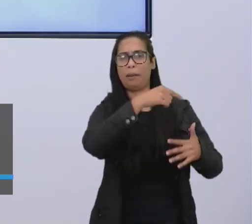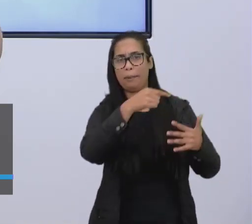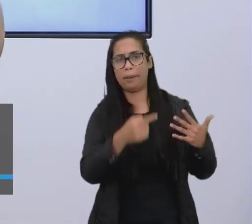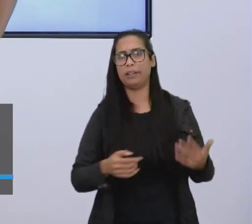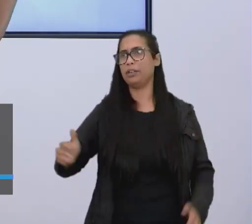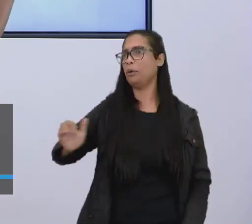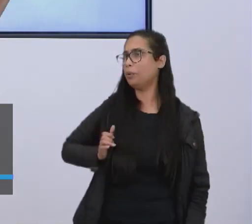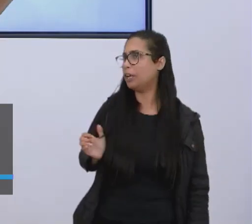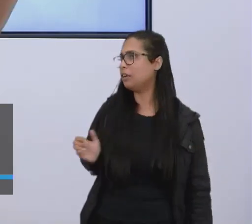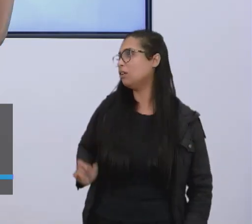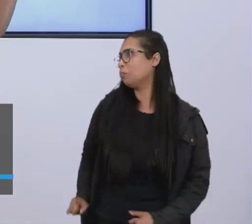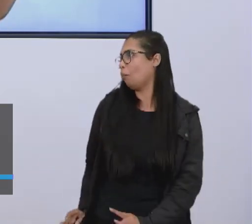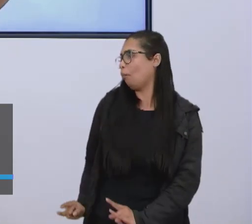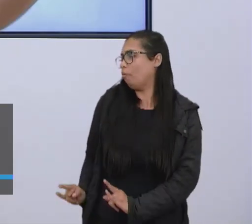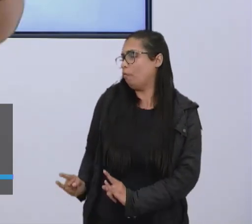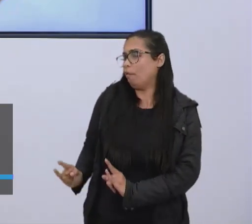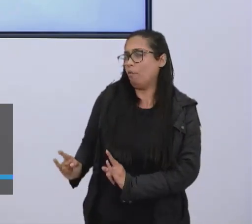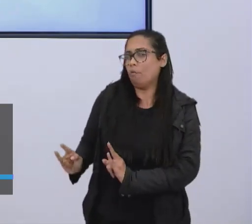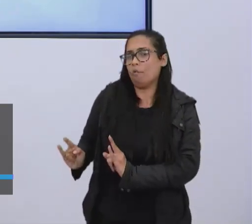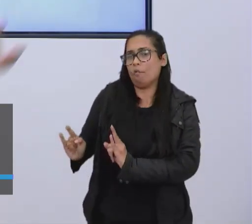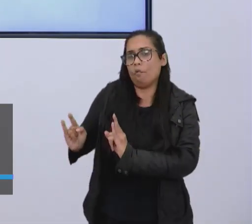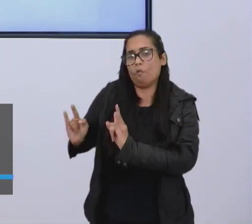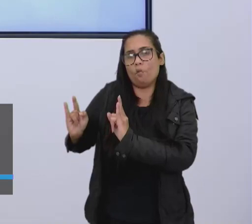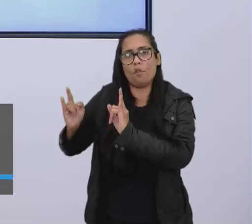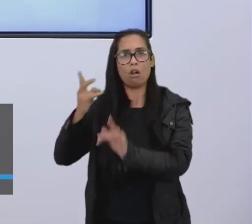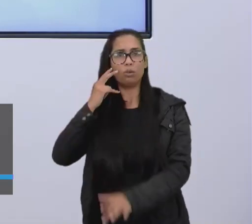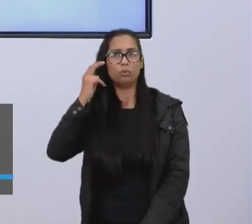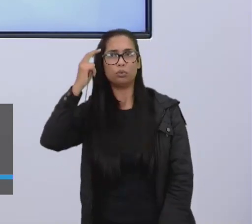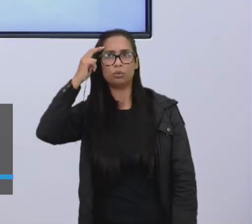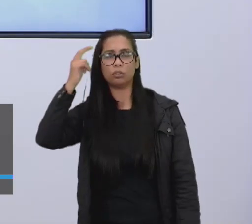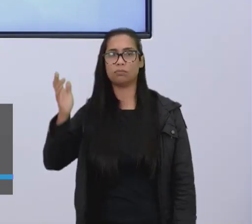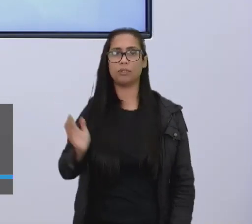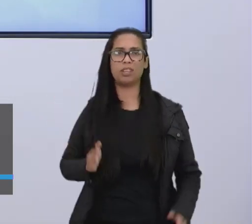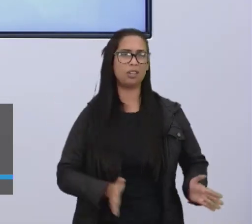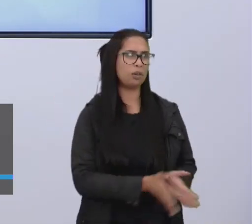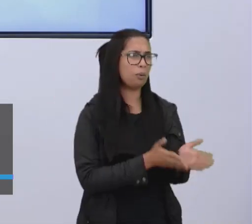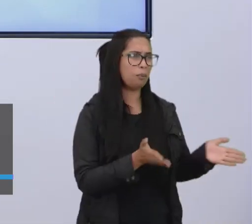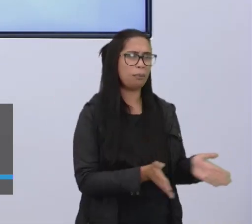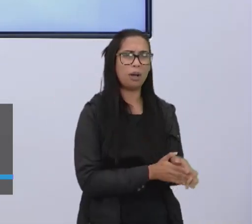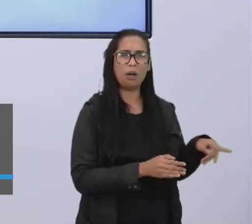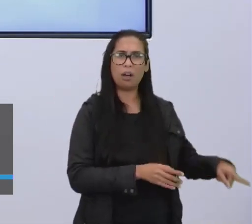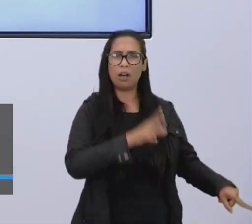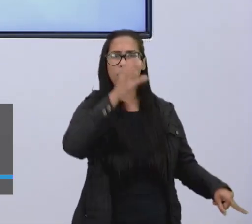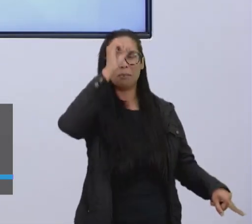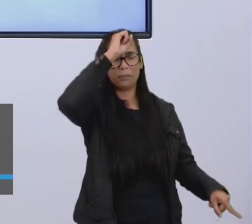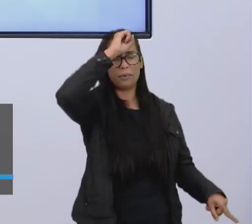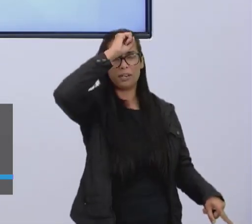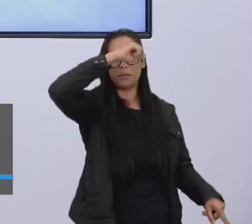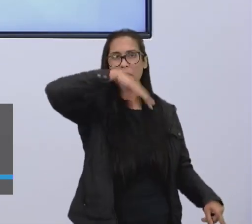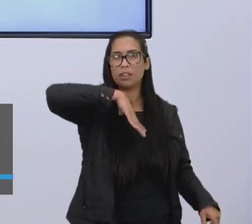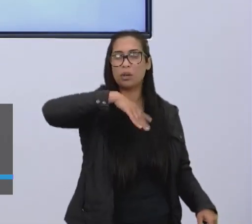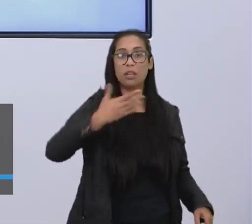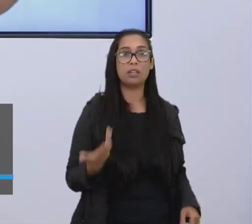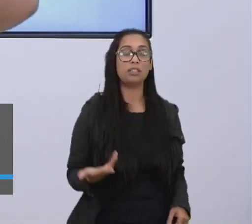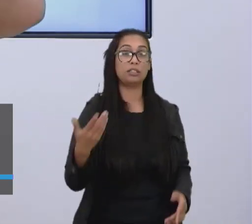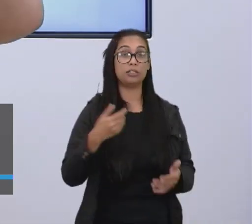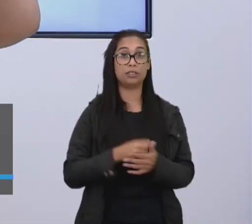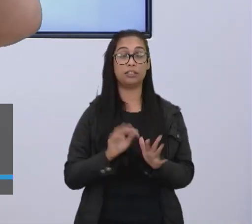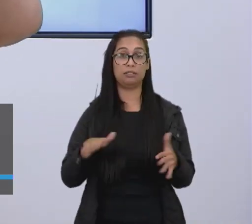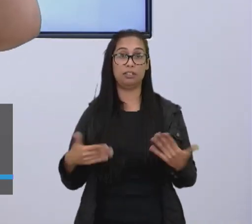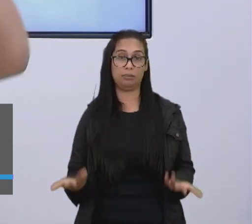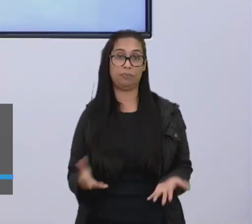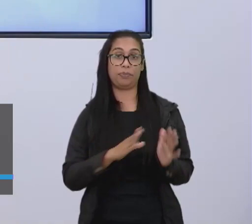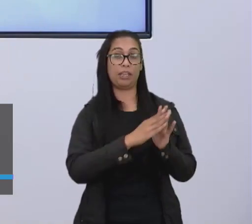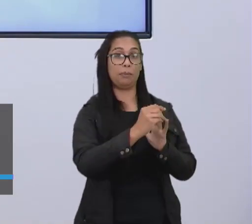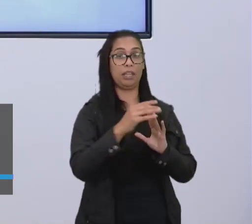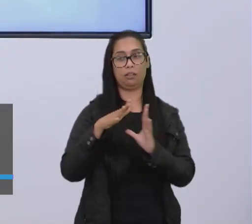rico é o chique, formal, cheio da cultura, e o pobre é a pessoa que não tem cultura, que é favelada e tá. Esses